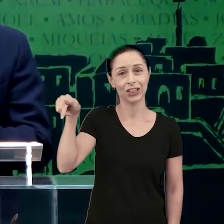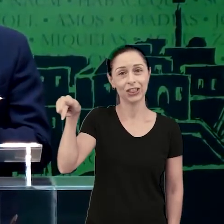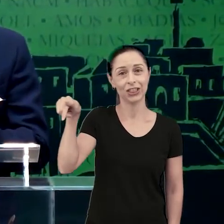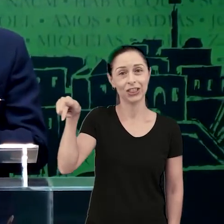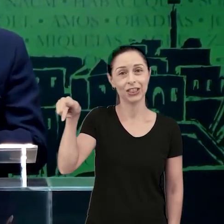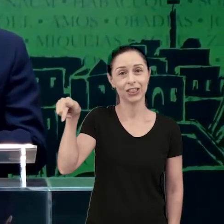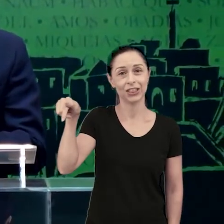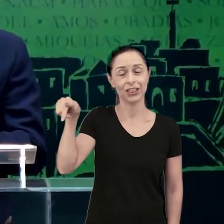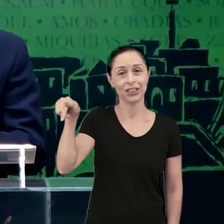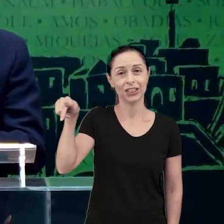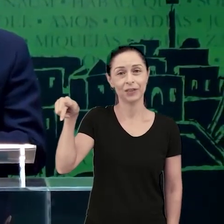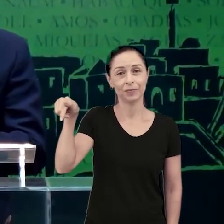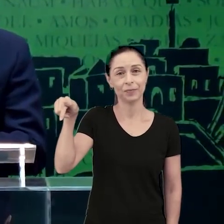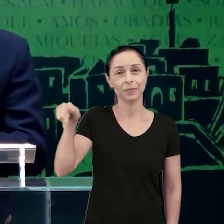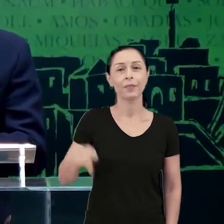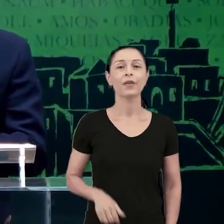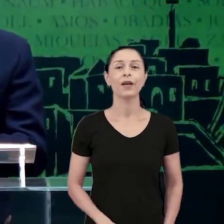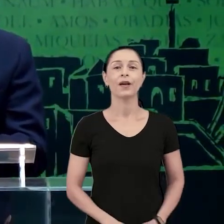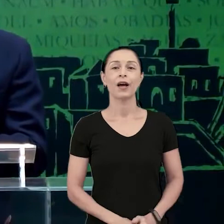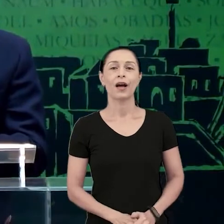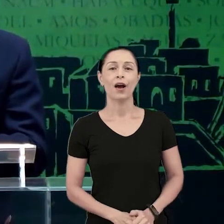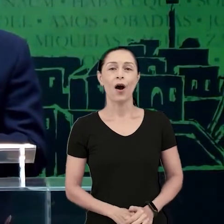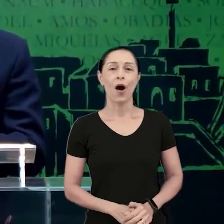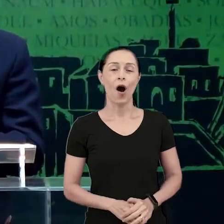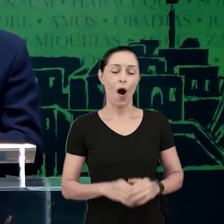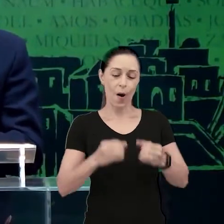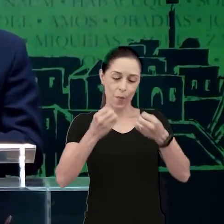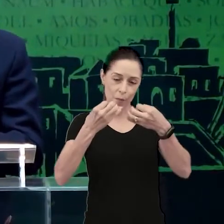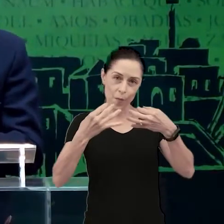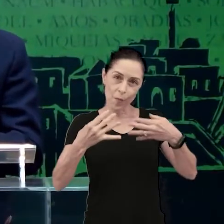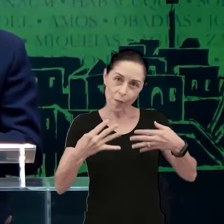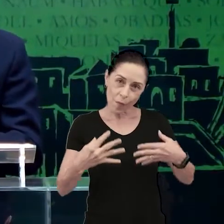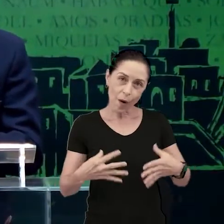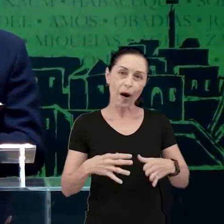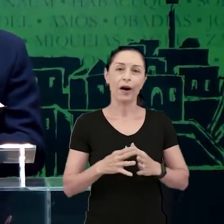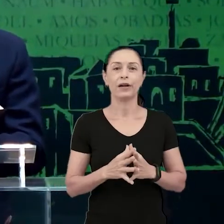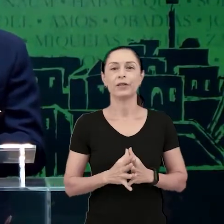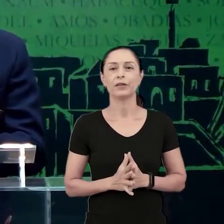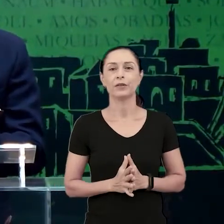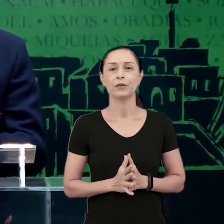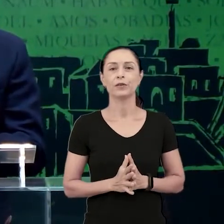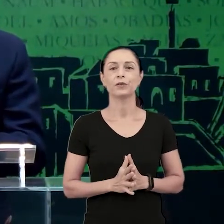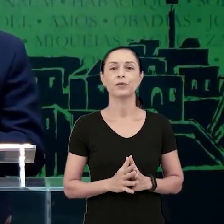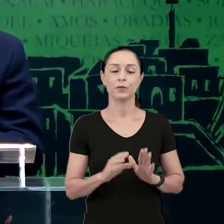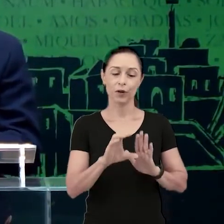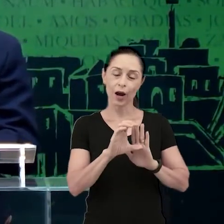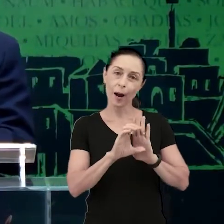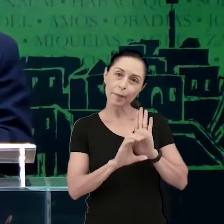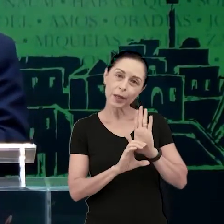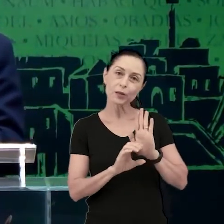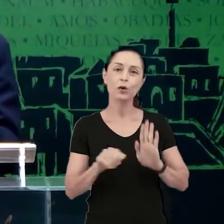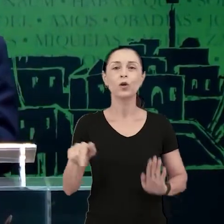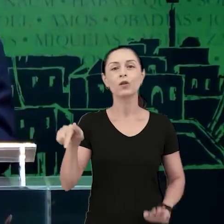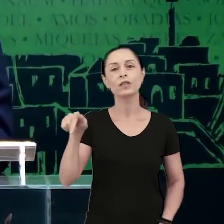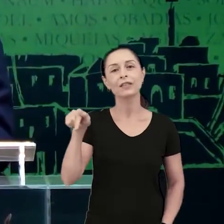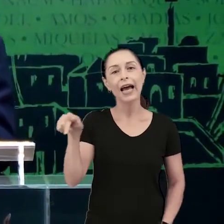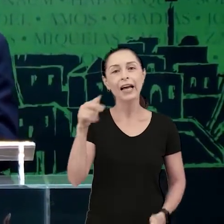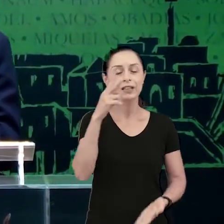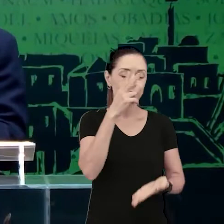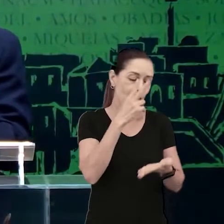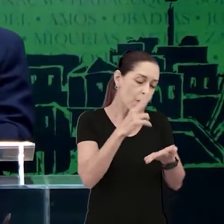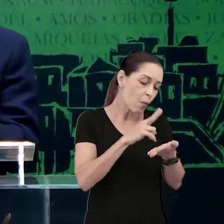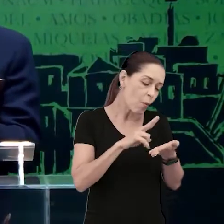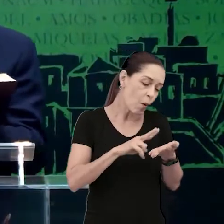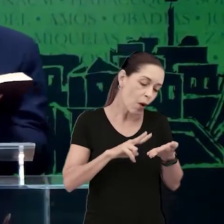Nossa liturgia está baseada neste capítulo e nós vamos examinar